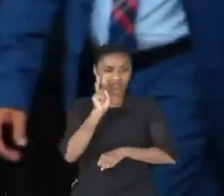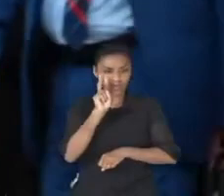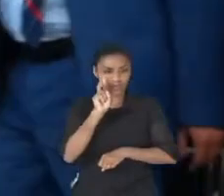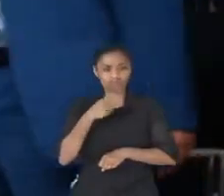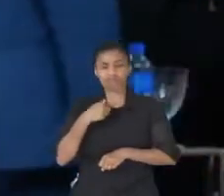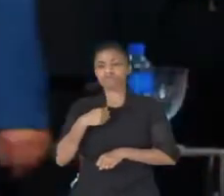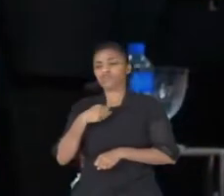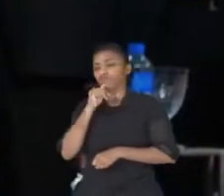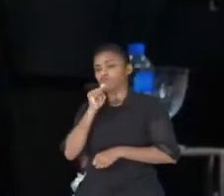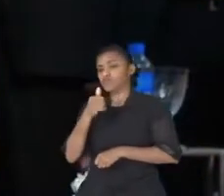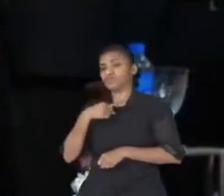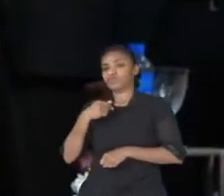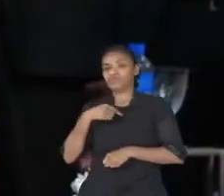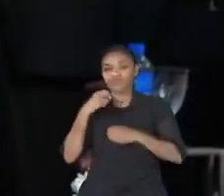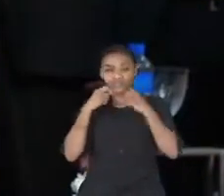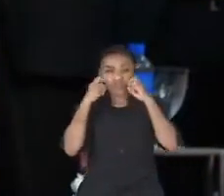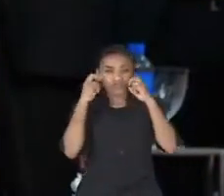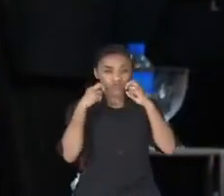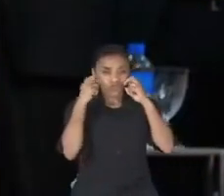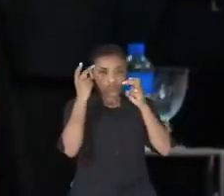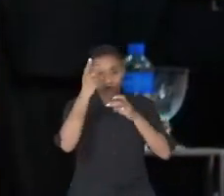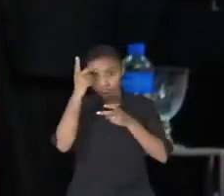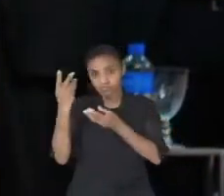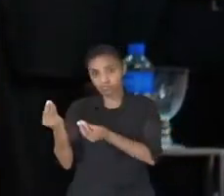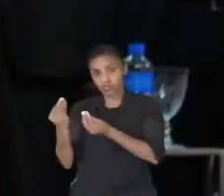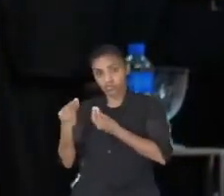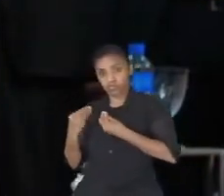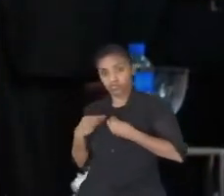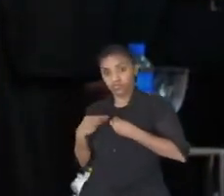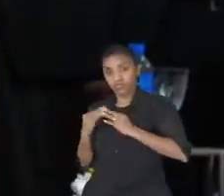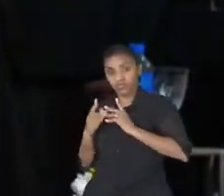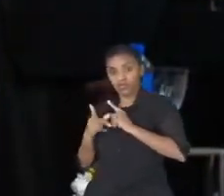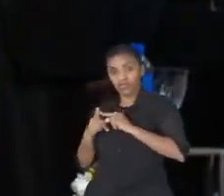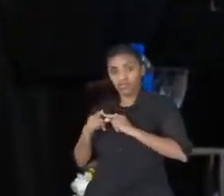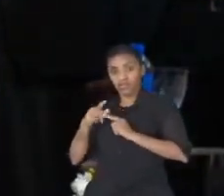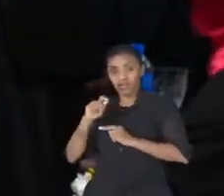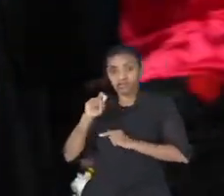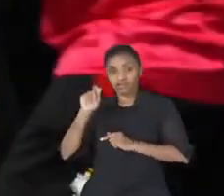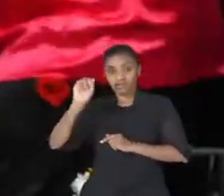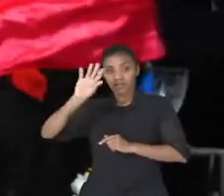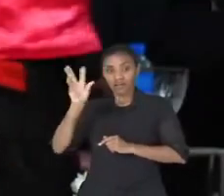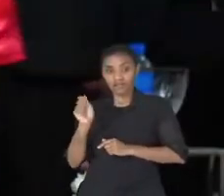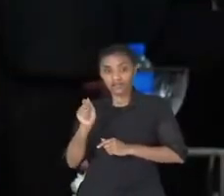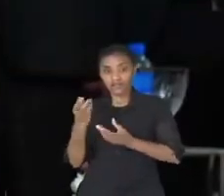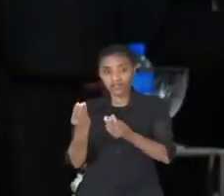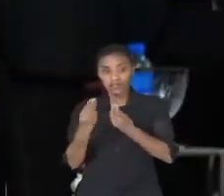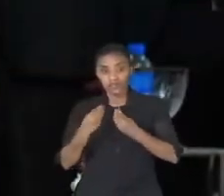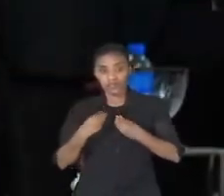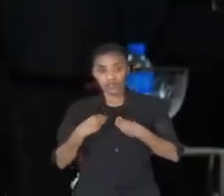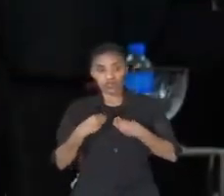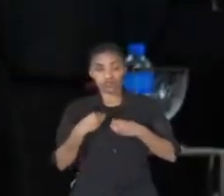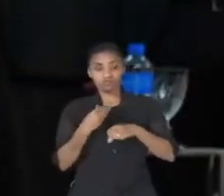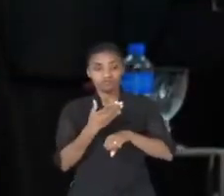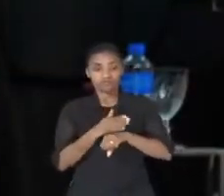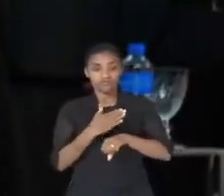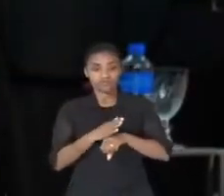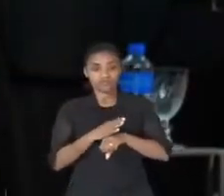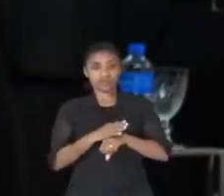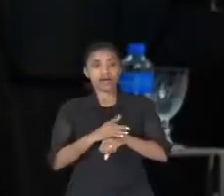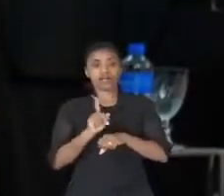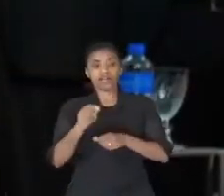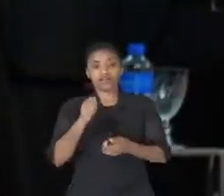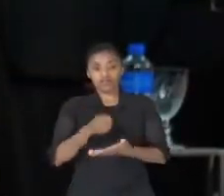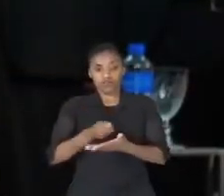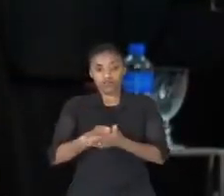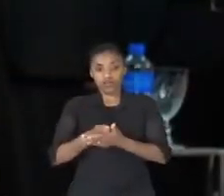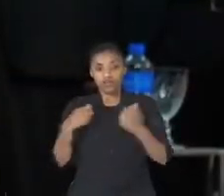os irmãos que eu estava passando vergonha, porque quem me deu o terno foi uma igreja africana, e falaram, se o senhor não colocar o terno, o senhor não prega mais aqui. Então, eu fui